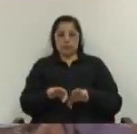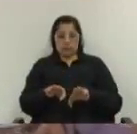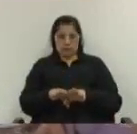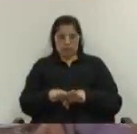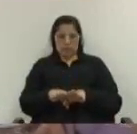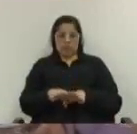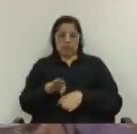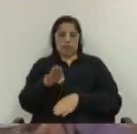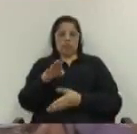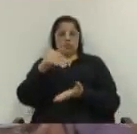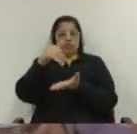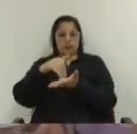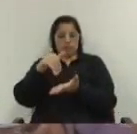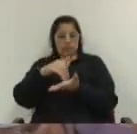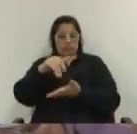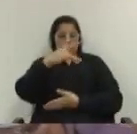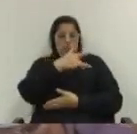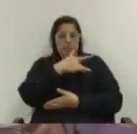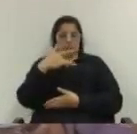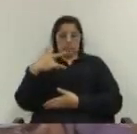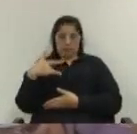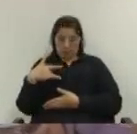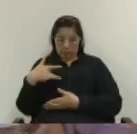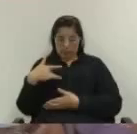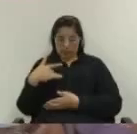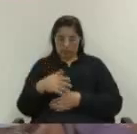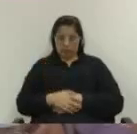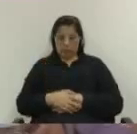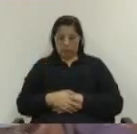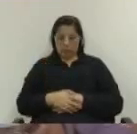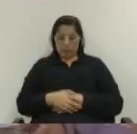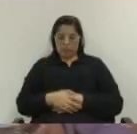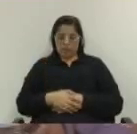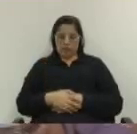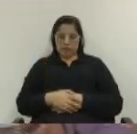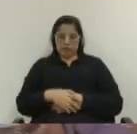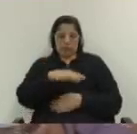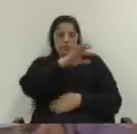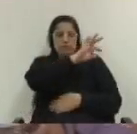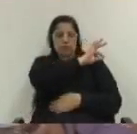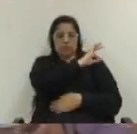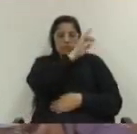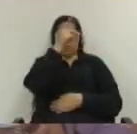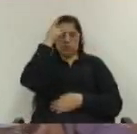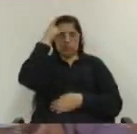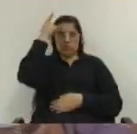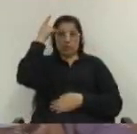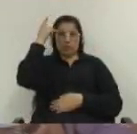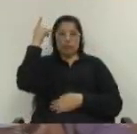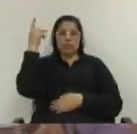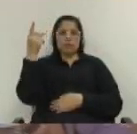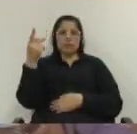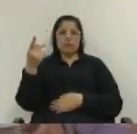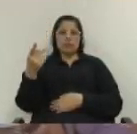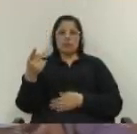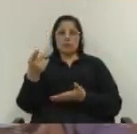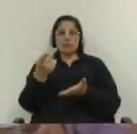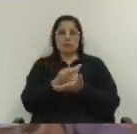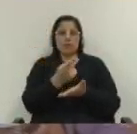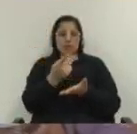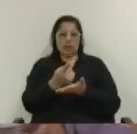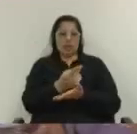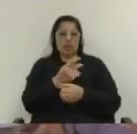Nilsen Filho, pelo prefeito Paulo Junqueira Radiche, feria de morte a Constituição Federal em seu